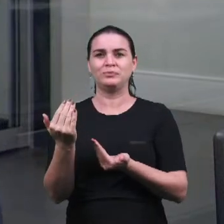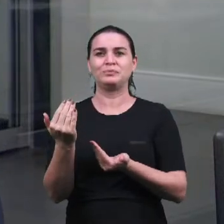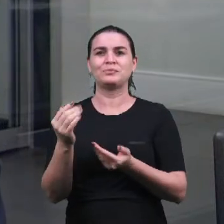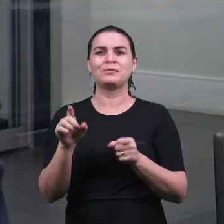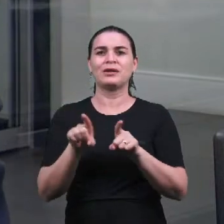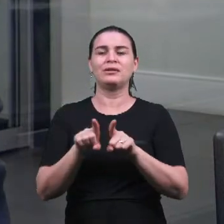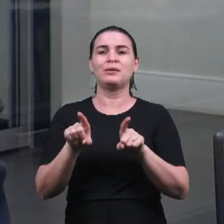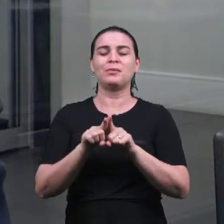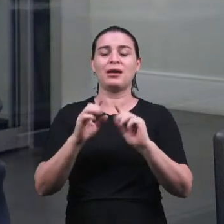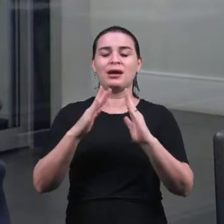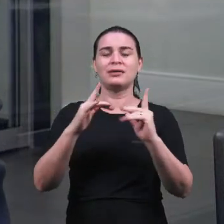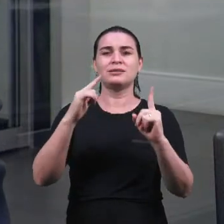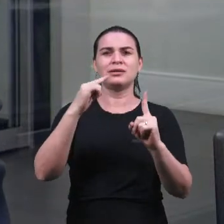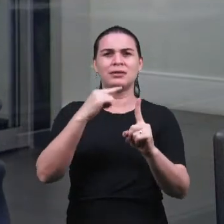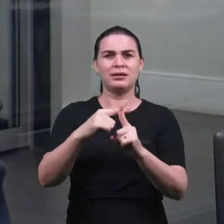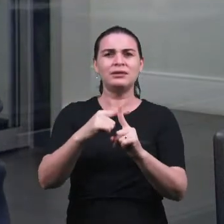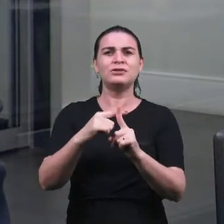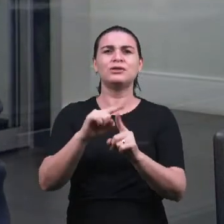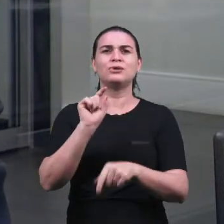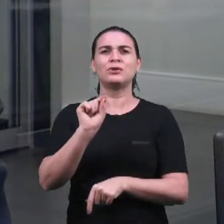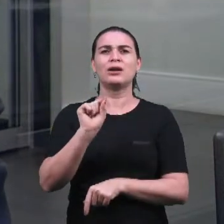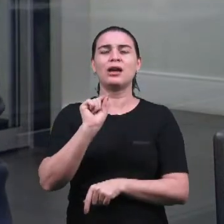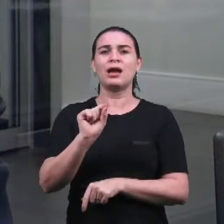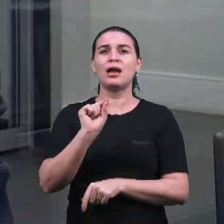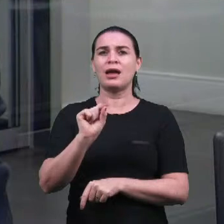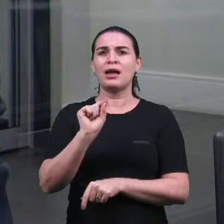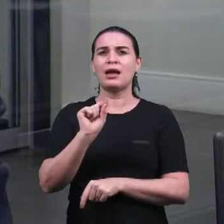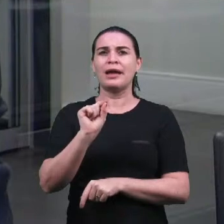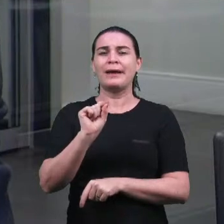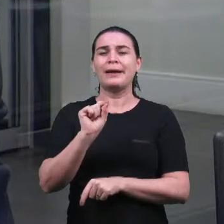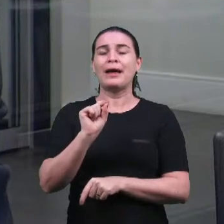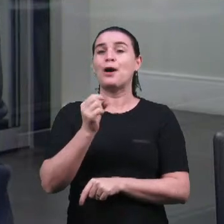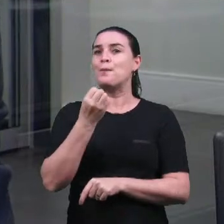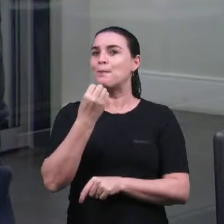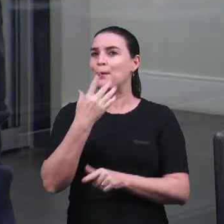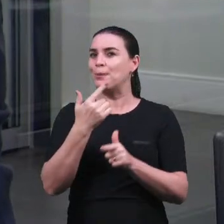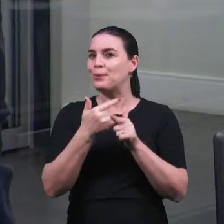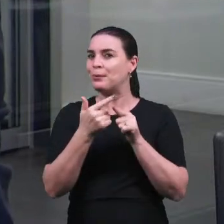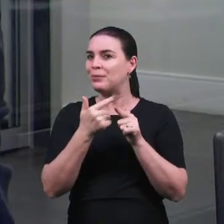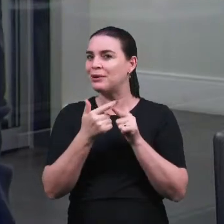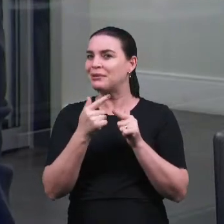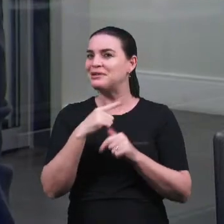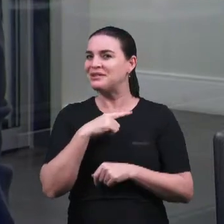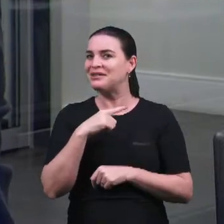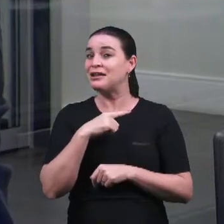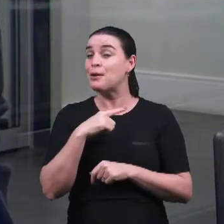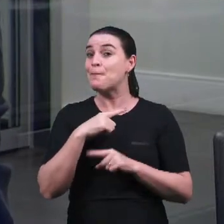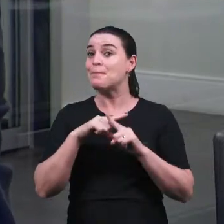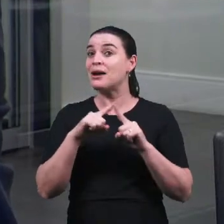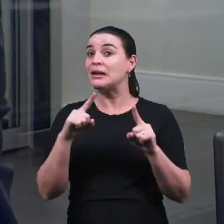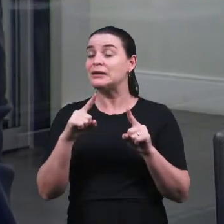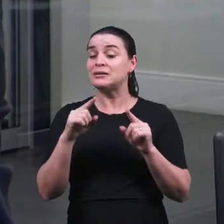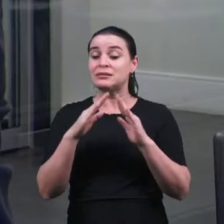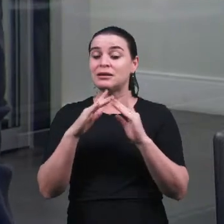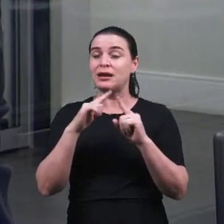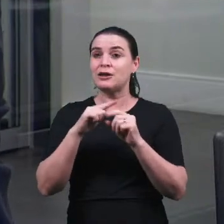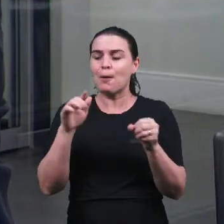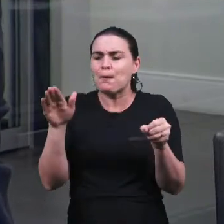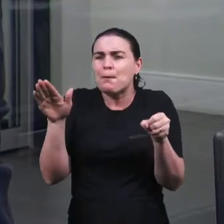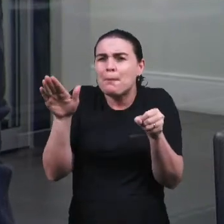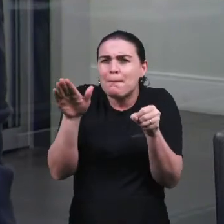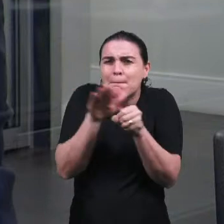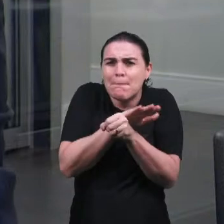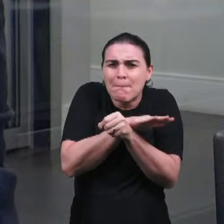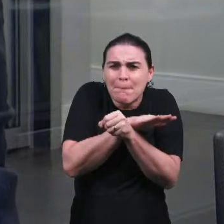templos, isso que é um bom problema que nós estamos tendo. Os templos não estão comportando tantos que estão indo